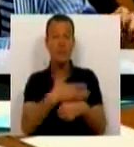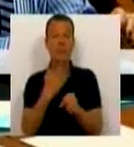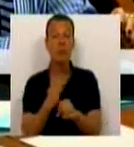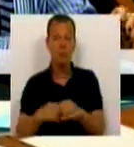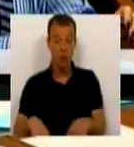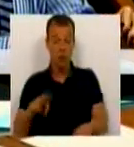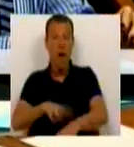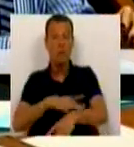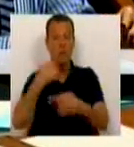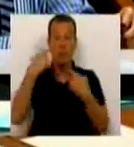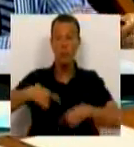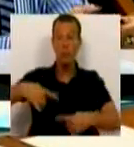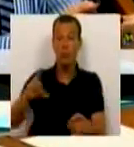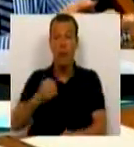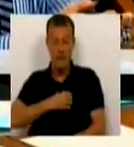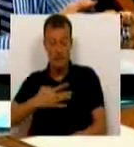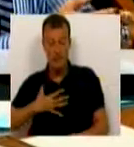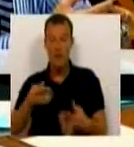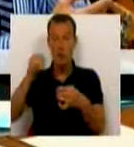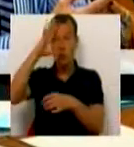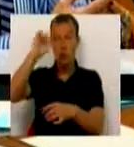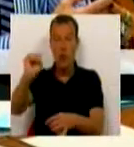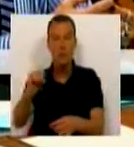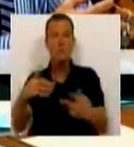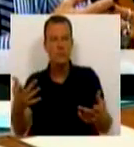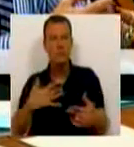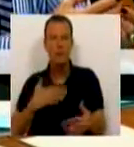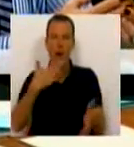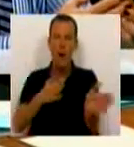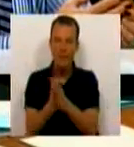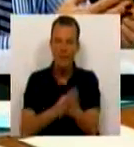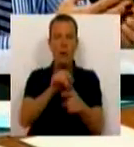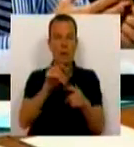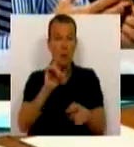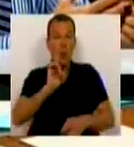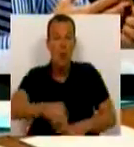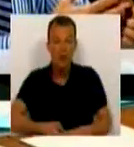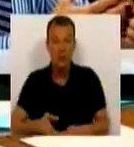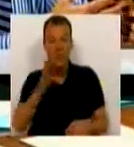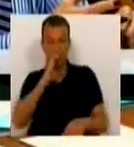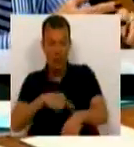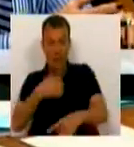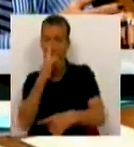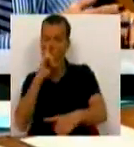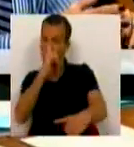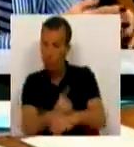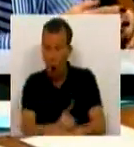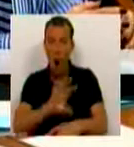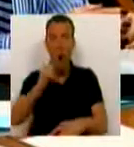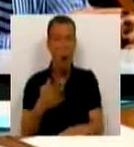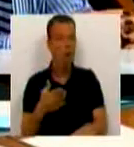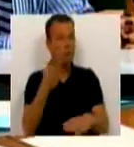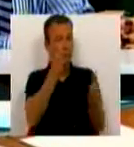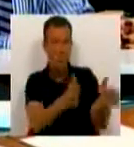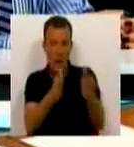administração pública e do setor empresarial do Estado que são abrangidos, e se são todos ao mesmo tempo, se é de uma forma faseada?